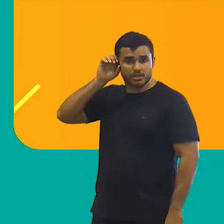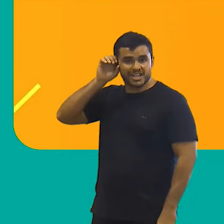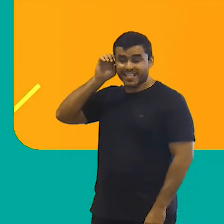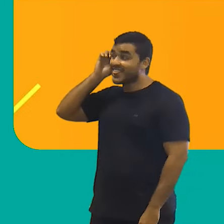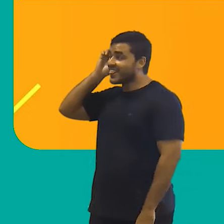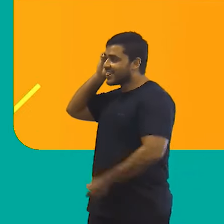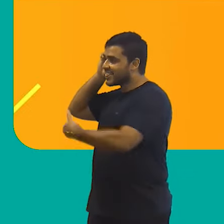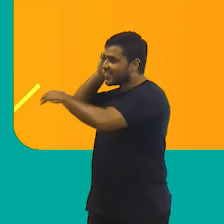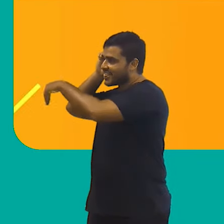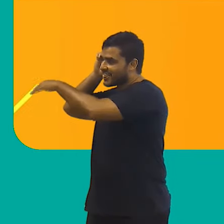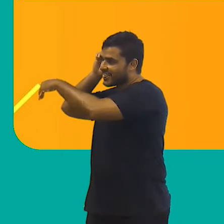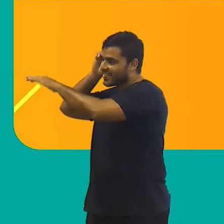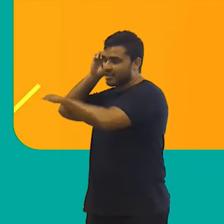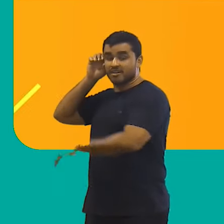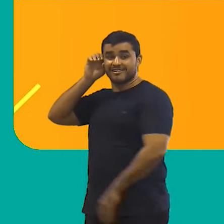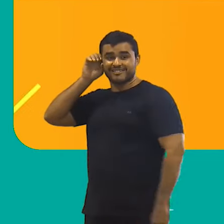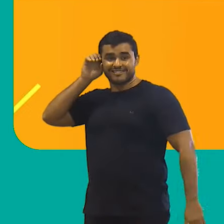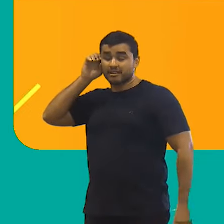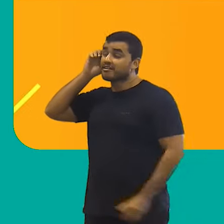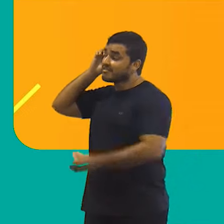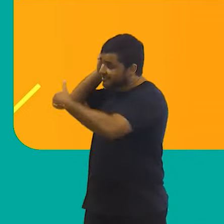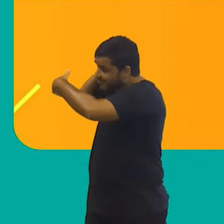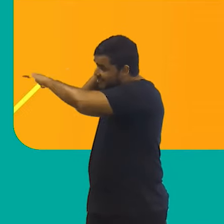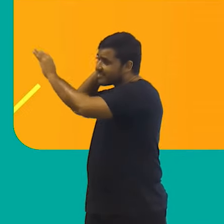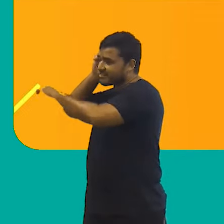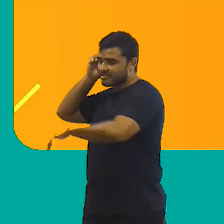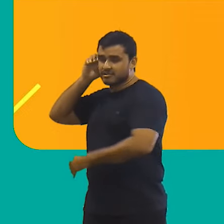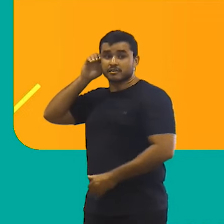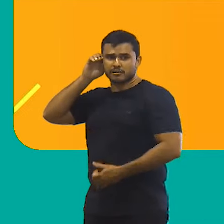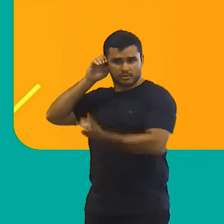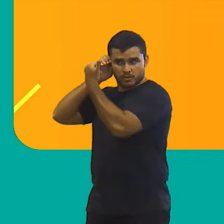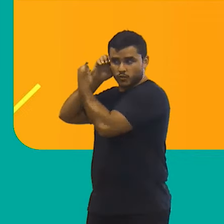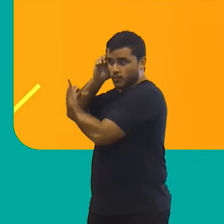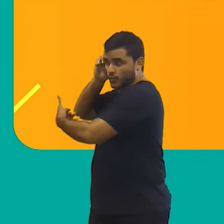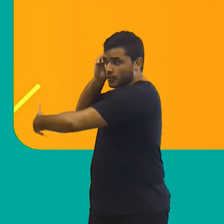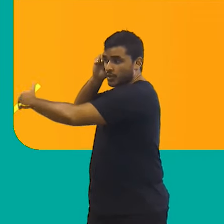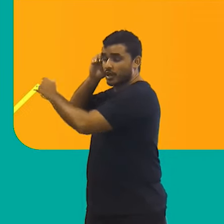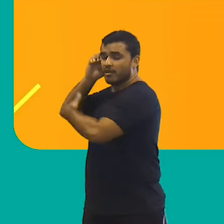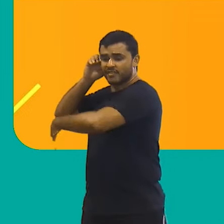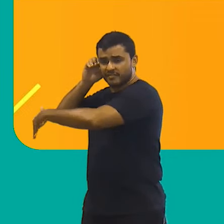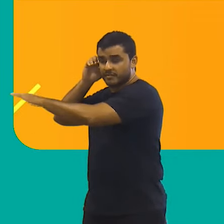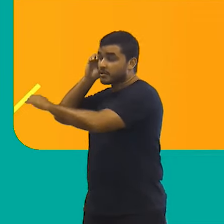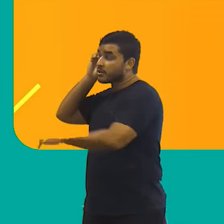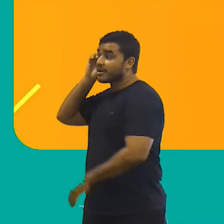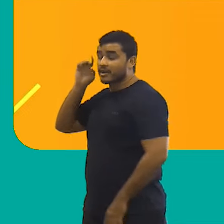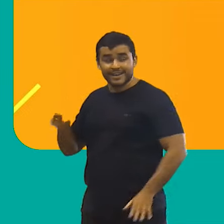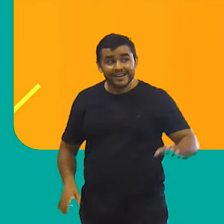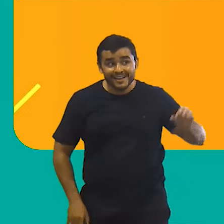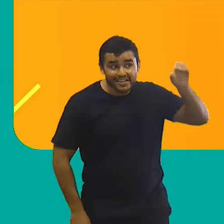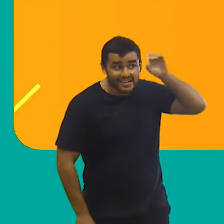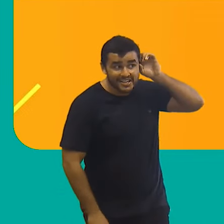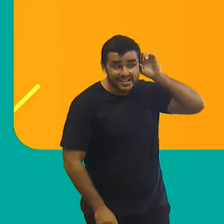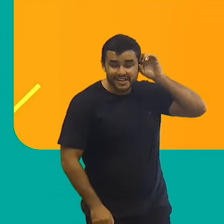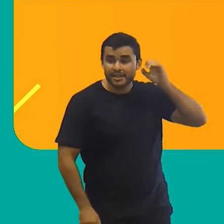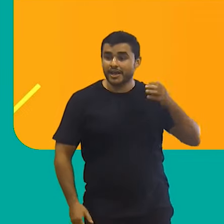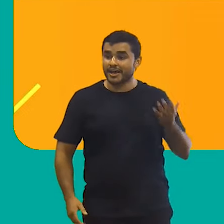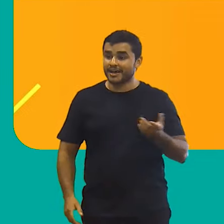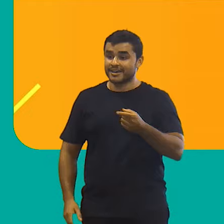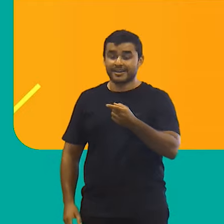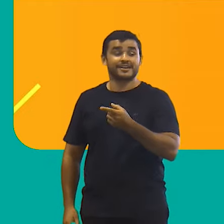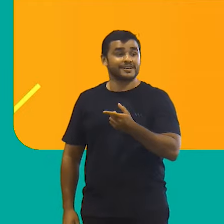pegava. Na infância de vocês não teve isso não, né? A sua teve, glória a Deus, você está salva